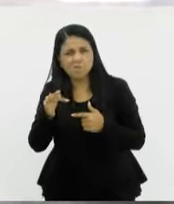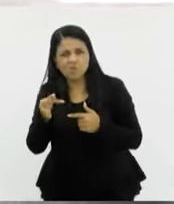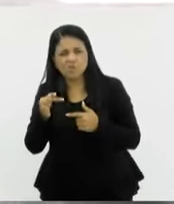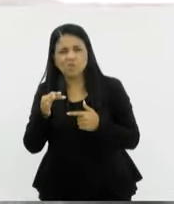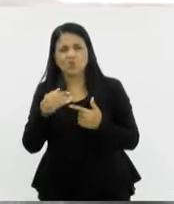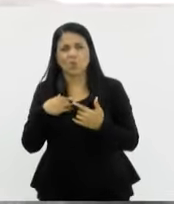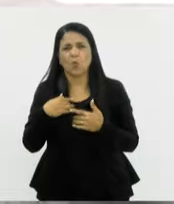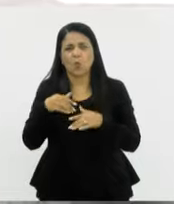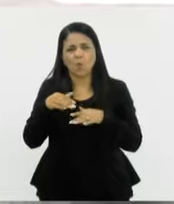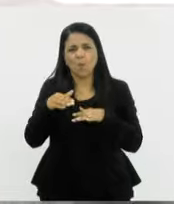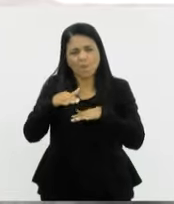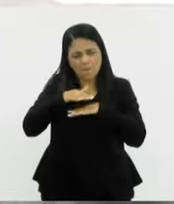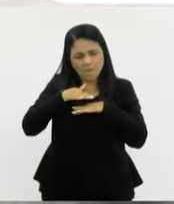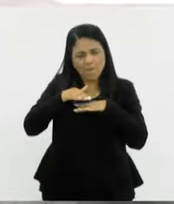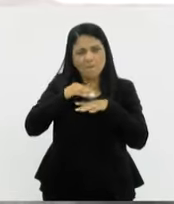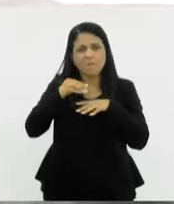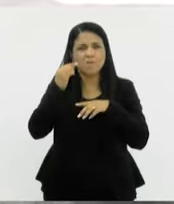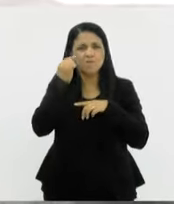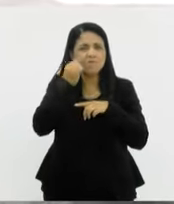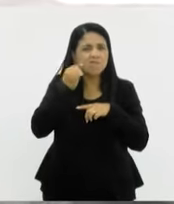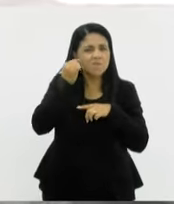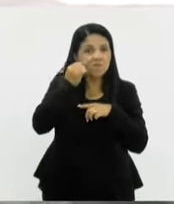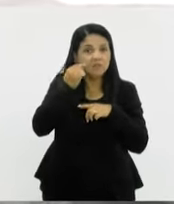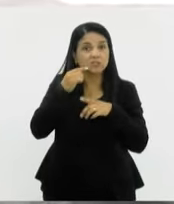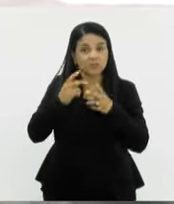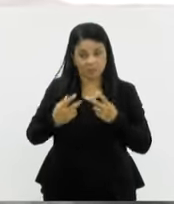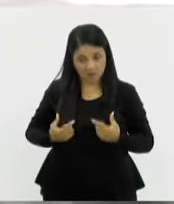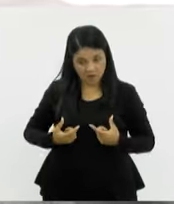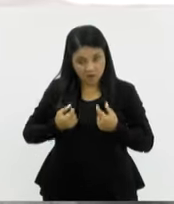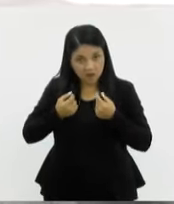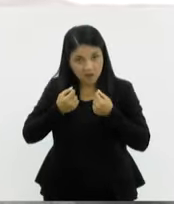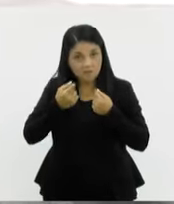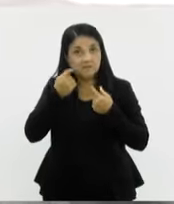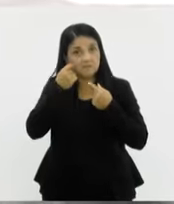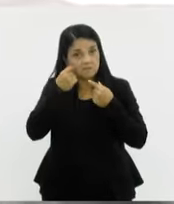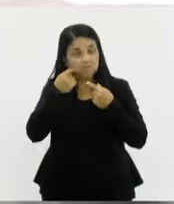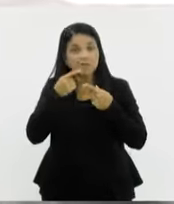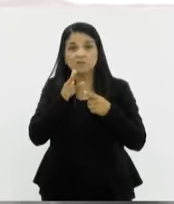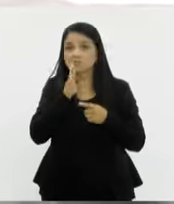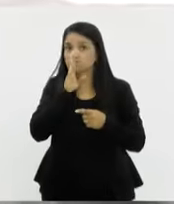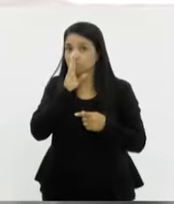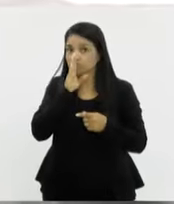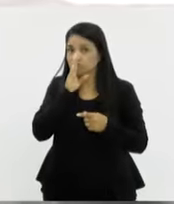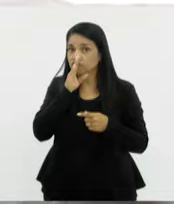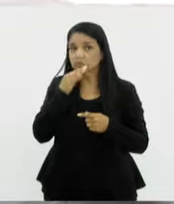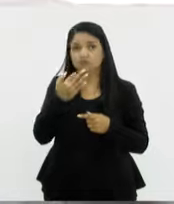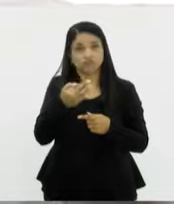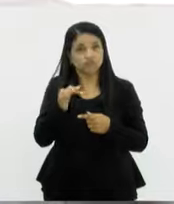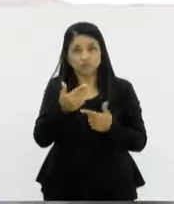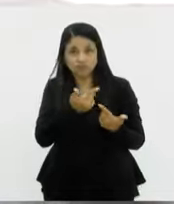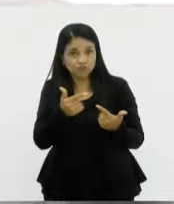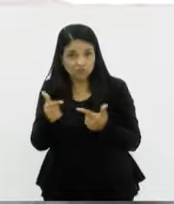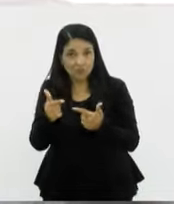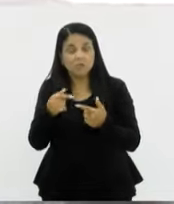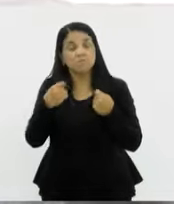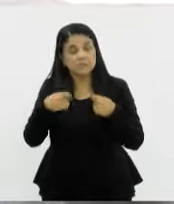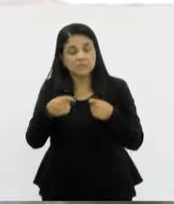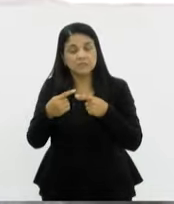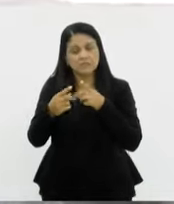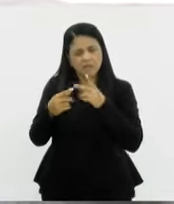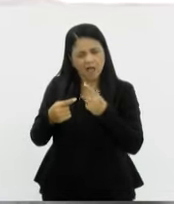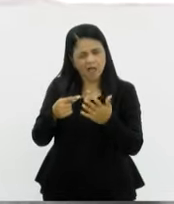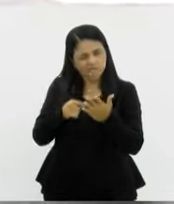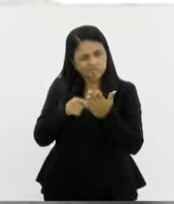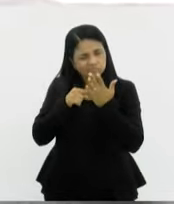caroço, porque o câncer de boca hoje também, ele é silencioso e indolor. Então, é bom a gente estar sempre atento aos sinais e